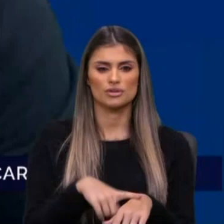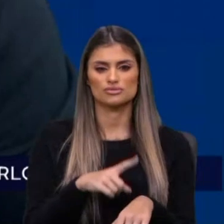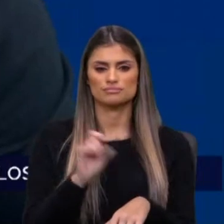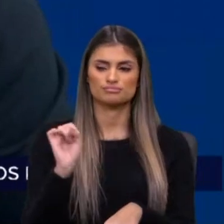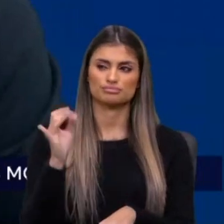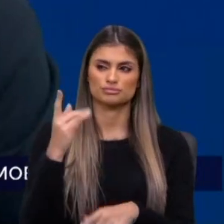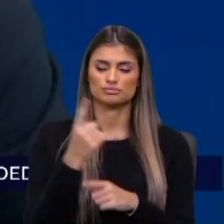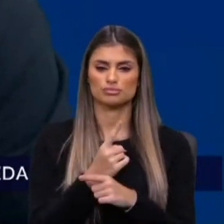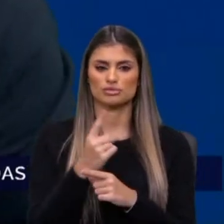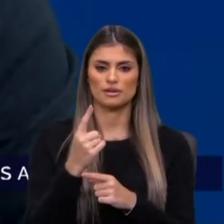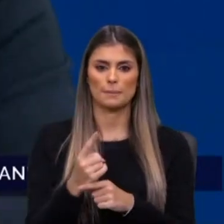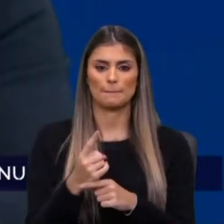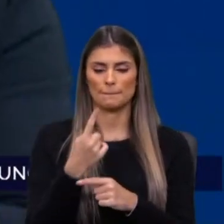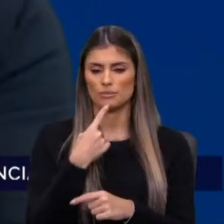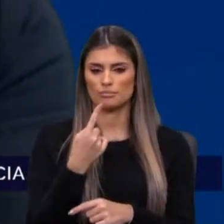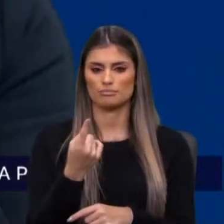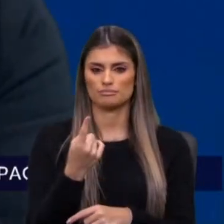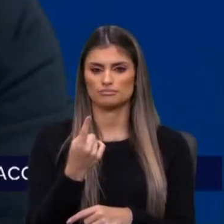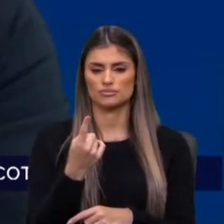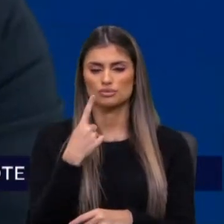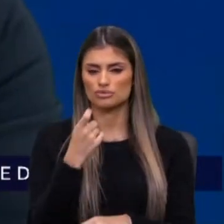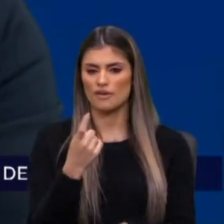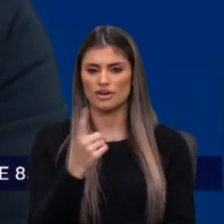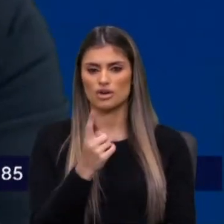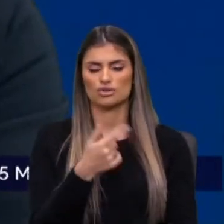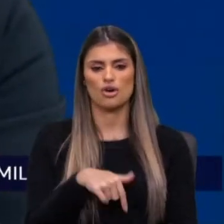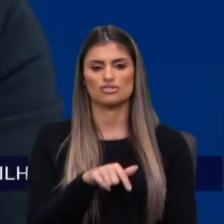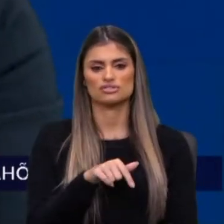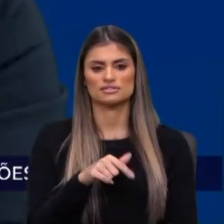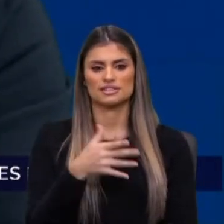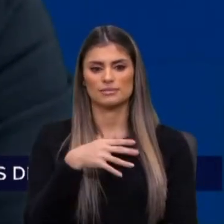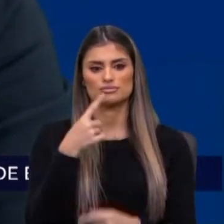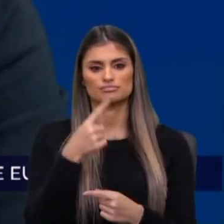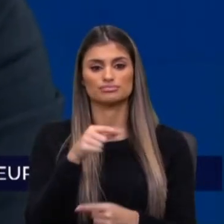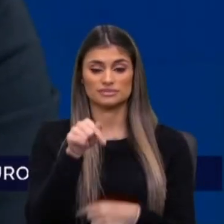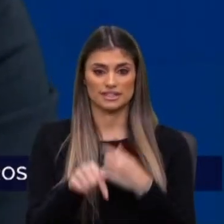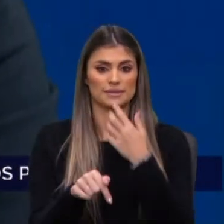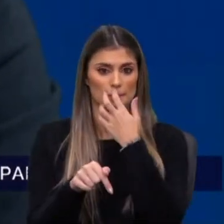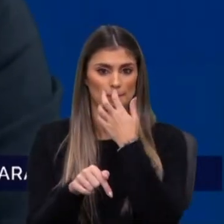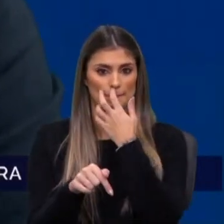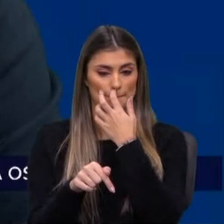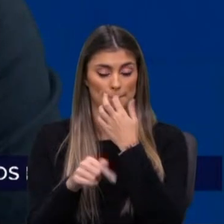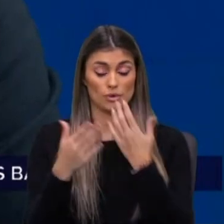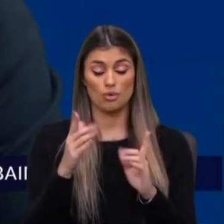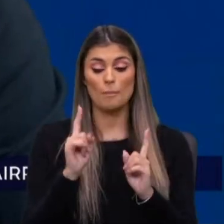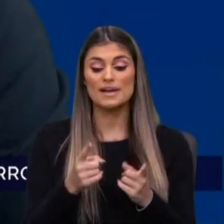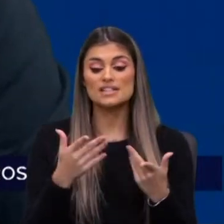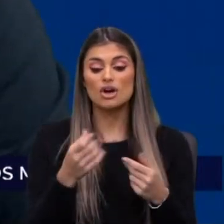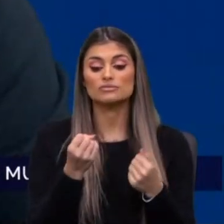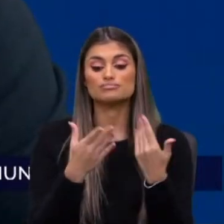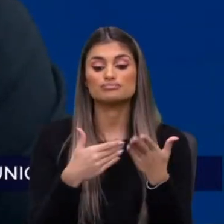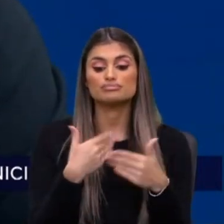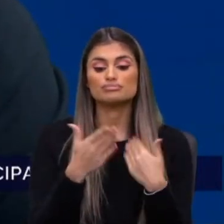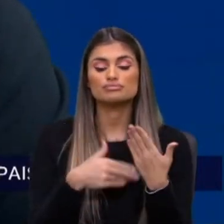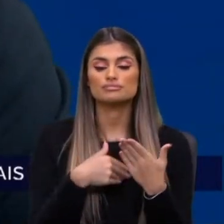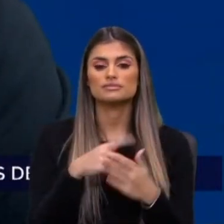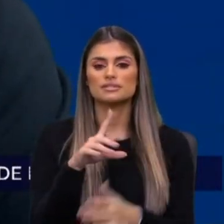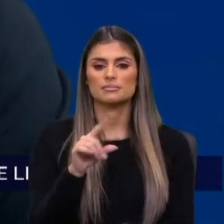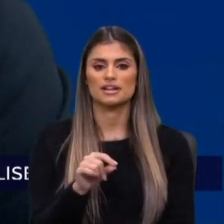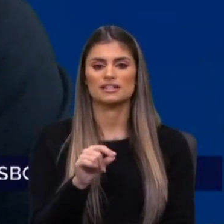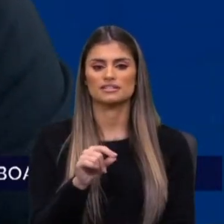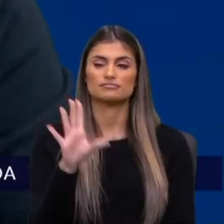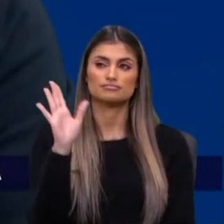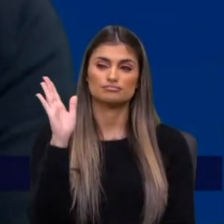porque está a passar despercebido, mas nós fazemos questão de trazer aqui. Começa agora a entrar em funcionamento a bordo da Estação